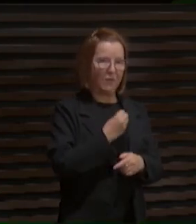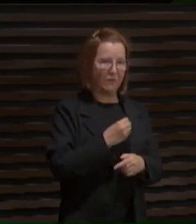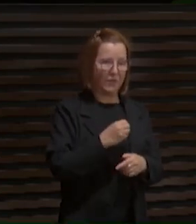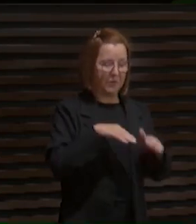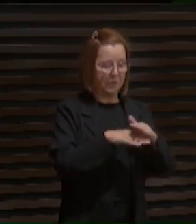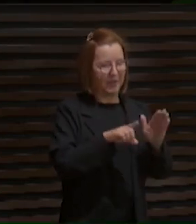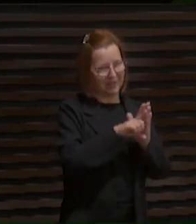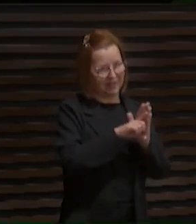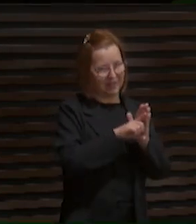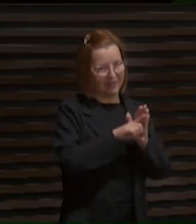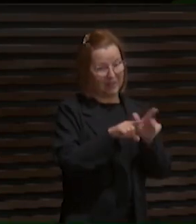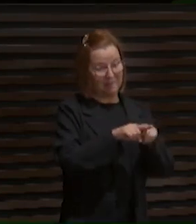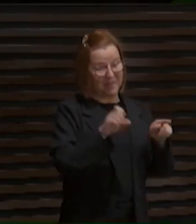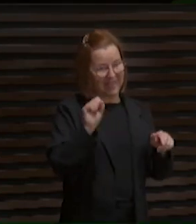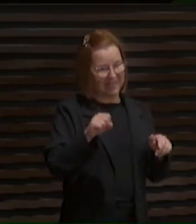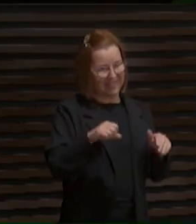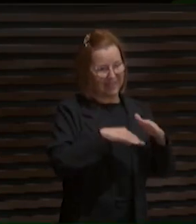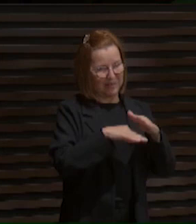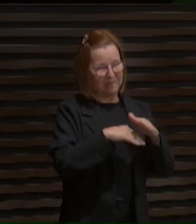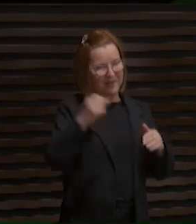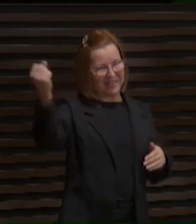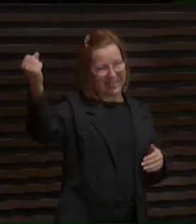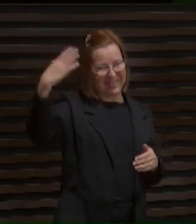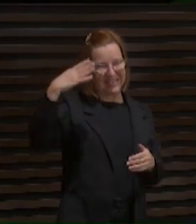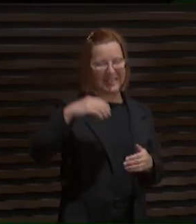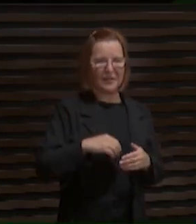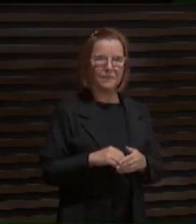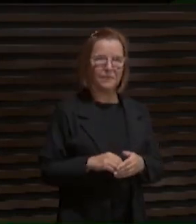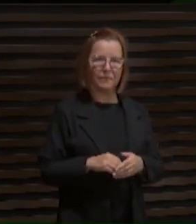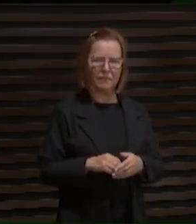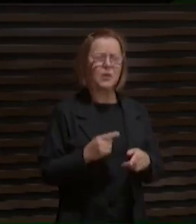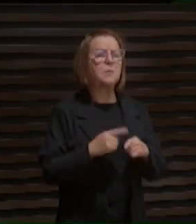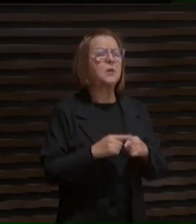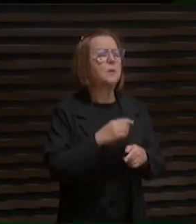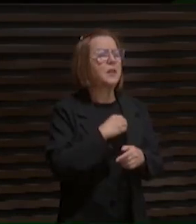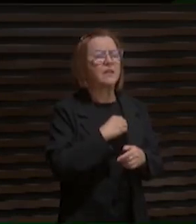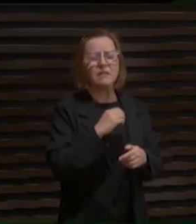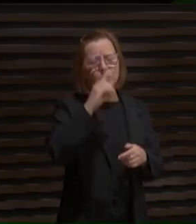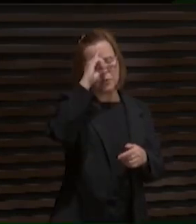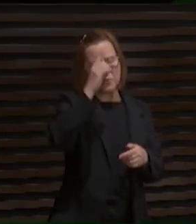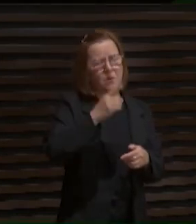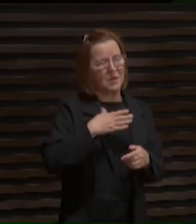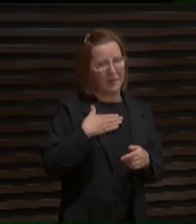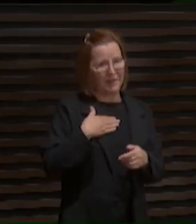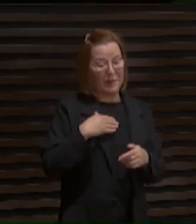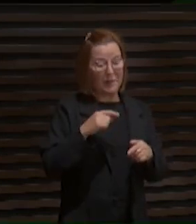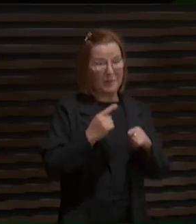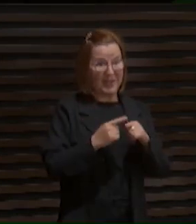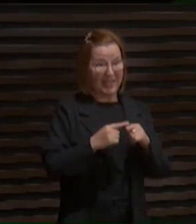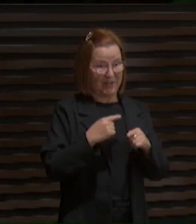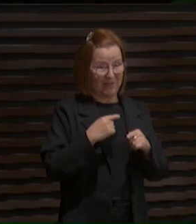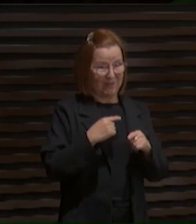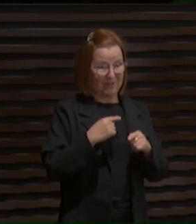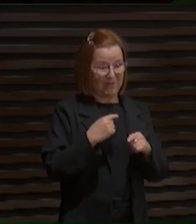graça. Como diz Romanos 6,14, o final. Por que o pecado não tem domínio? Porque eu estou debaixo da graça e não